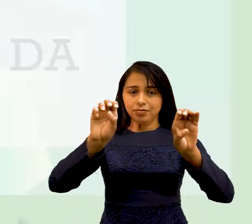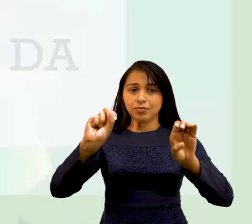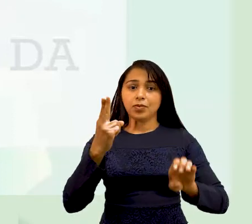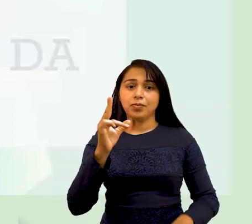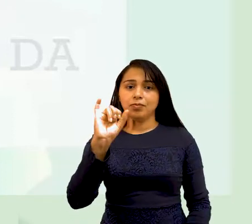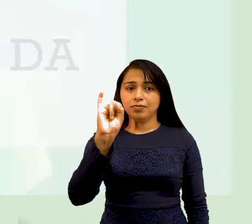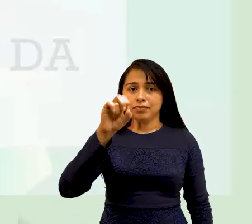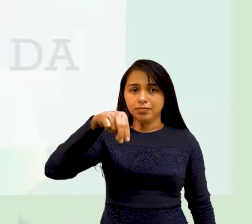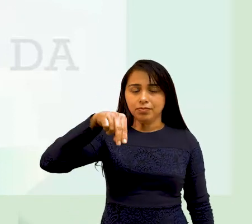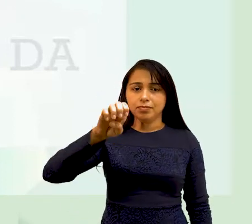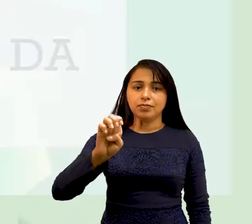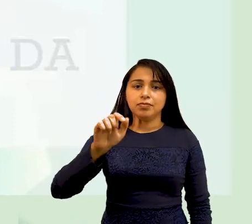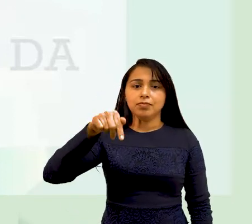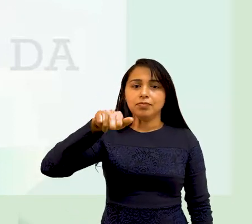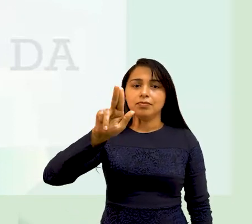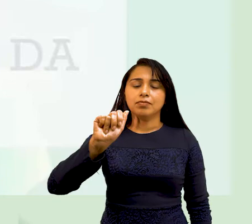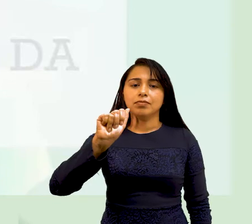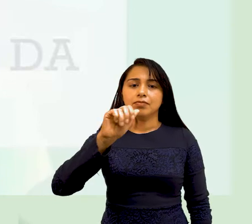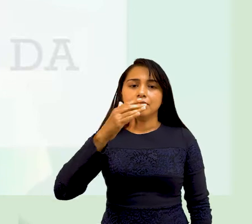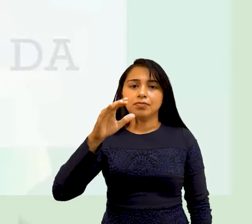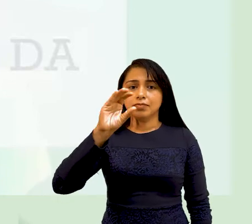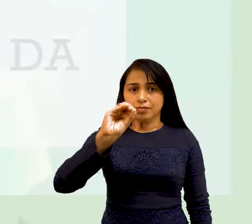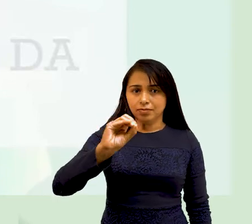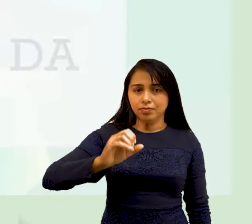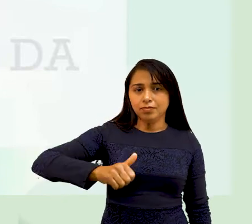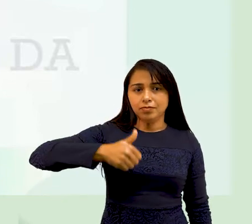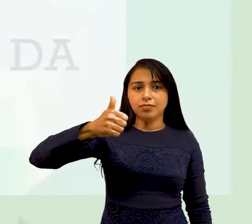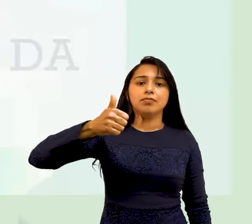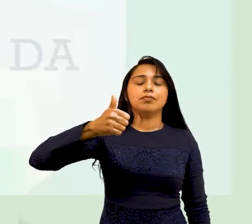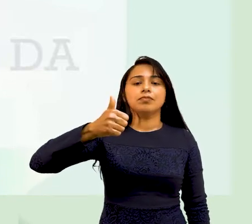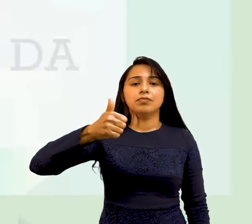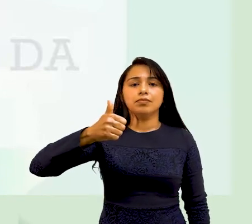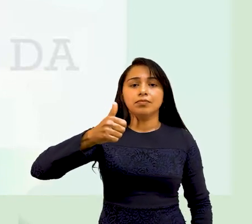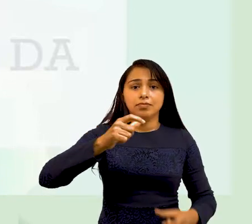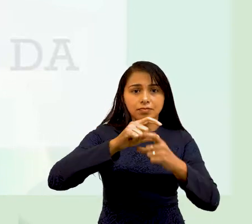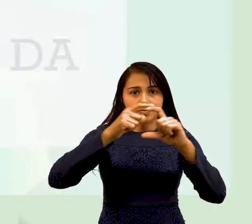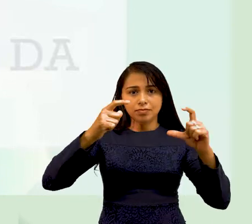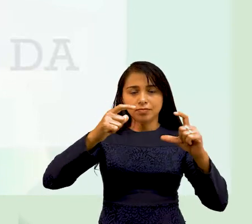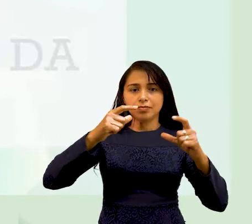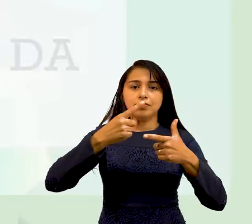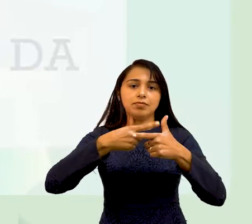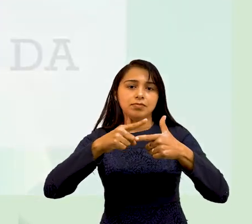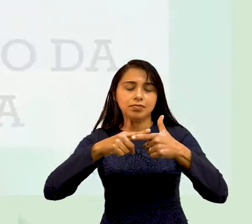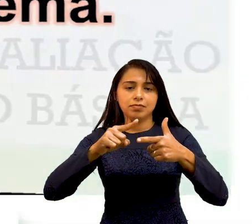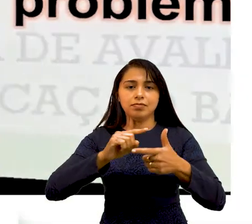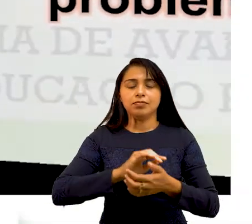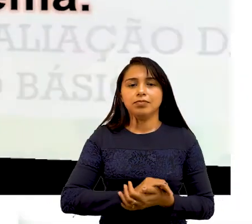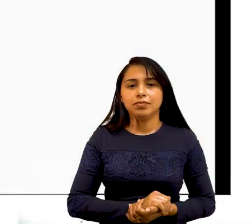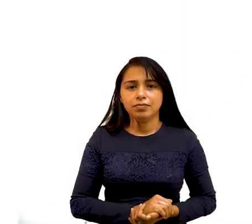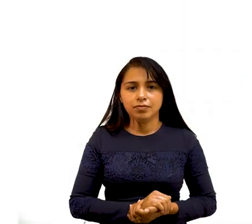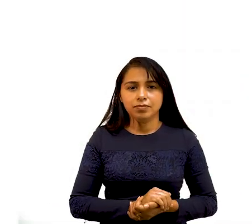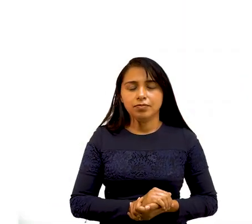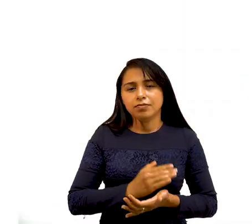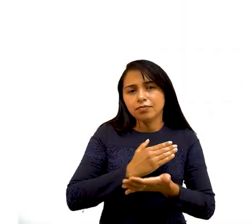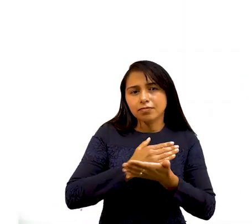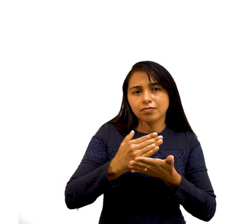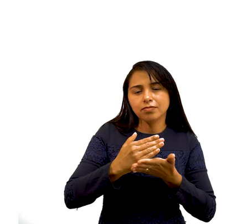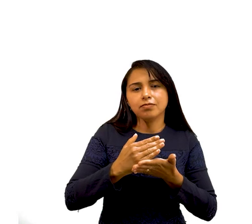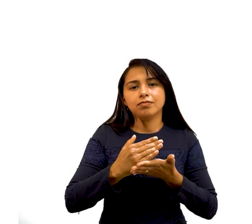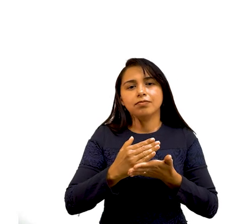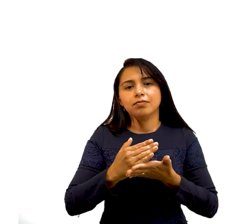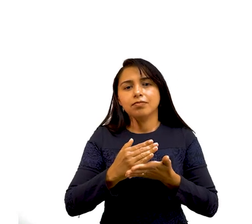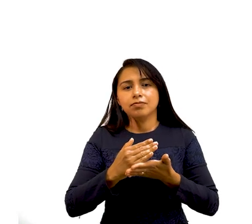uma equação ou uma inequação do primeiro grau que expressa um problema. Aí, então, a gente vai começar